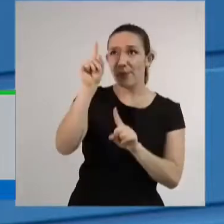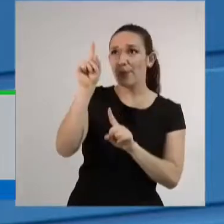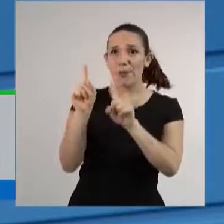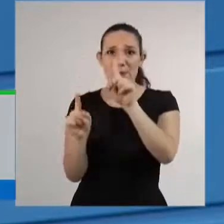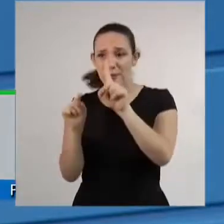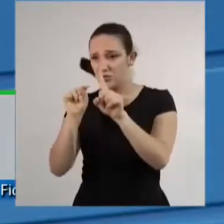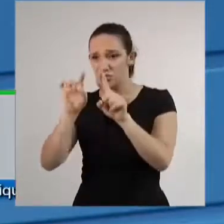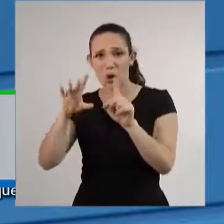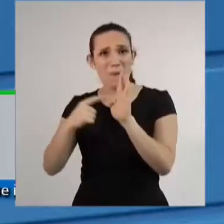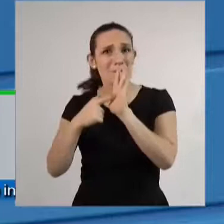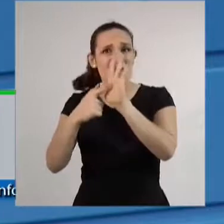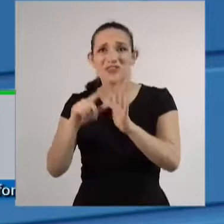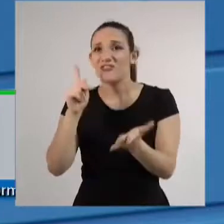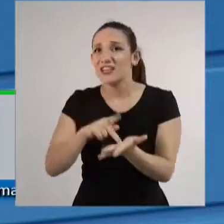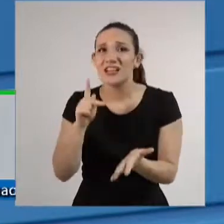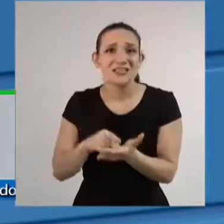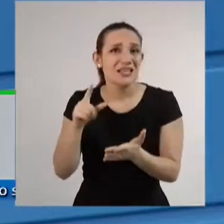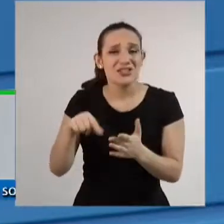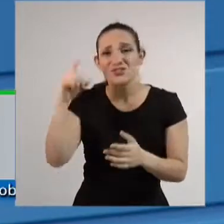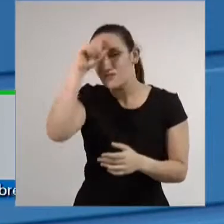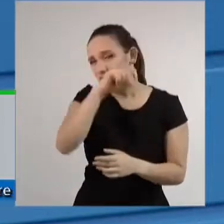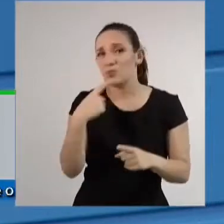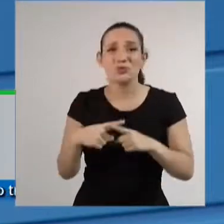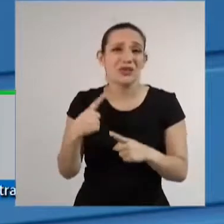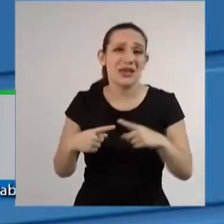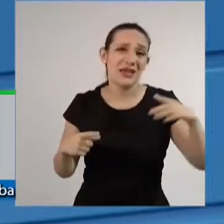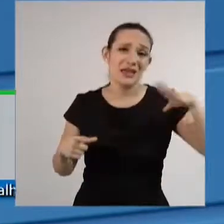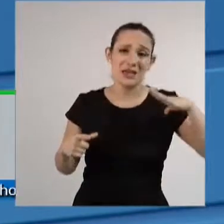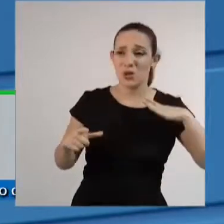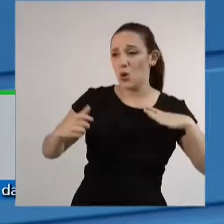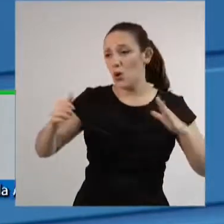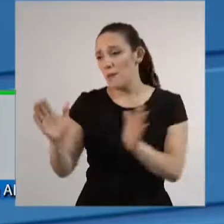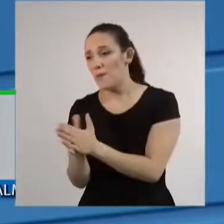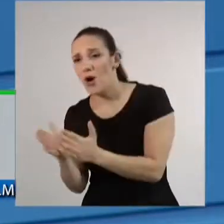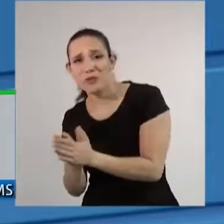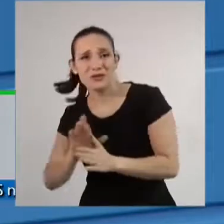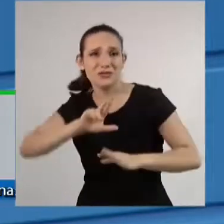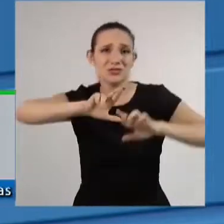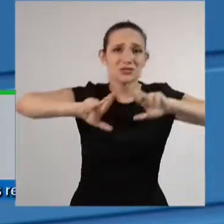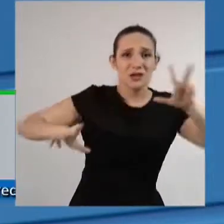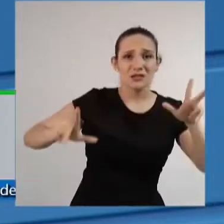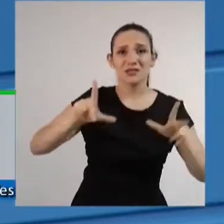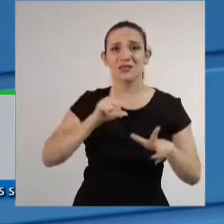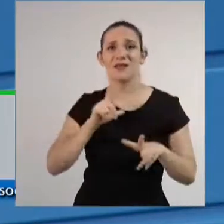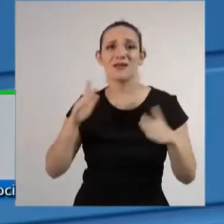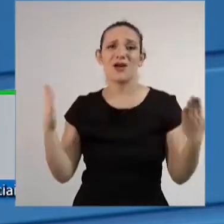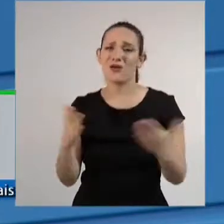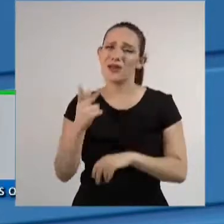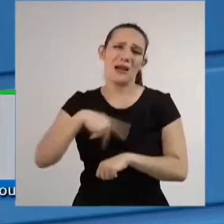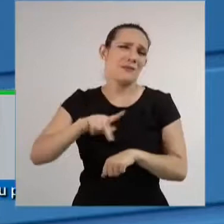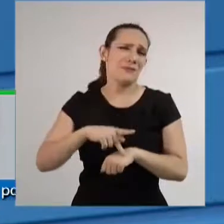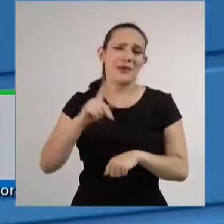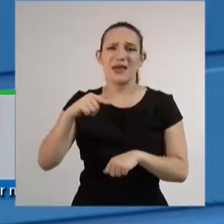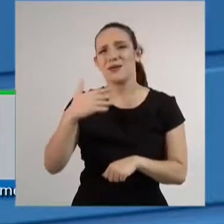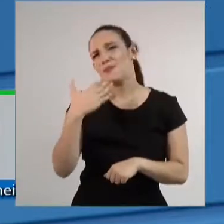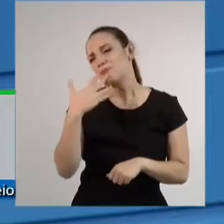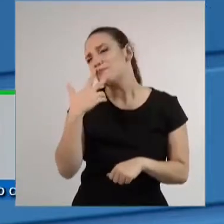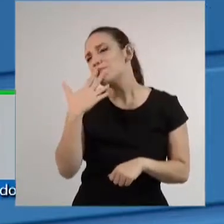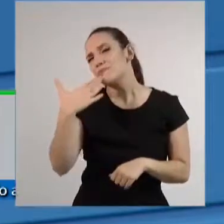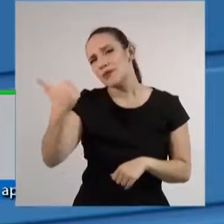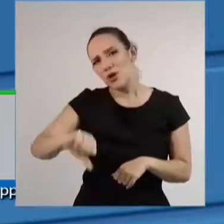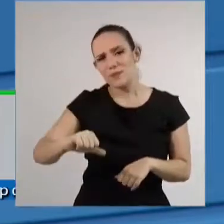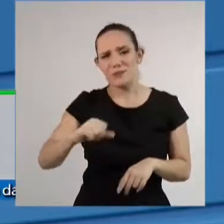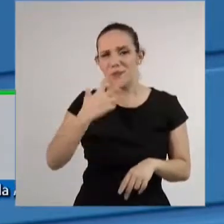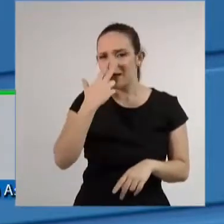mais aumentar, distanciar os mais ricos dos mais pobres e fazer com que a gente passe a ser país novamente de terceiro mundo, quem sabe